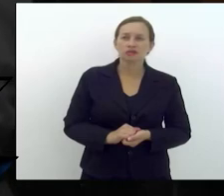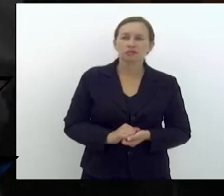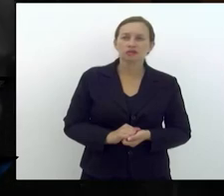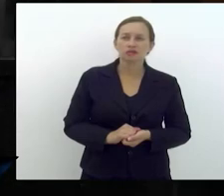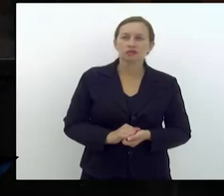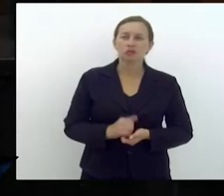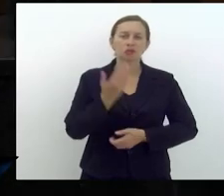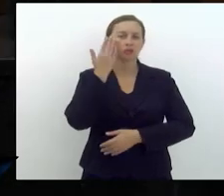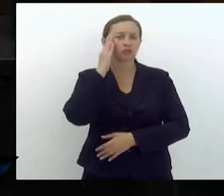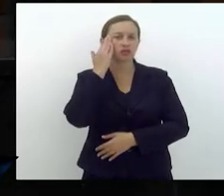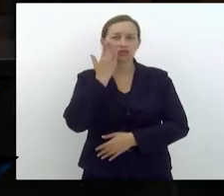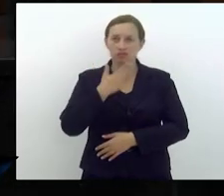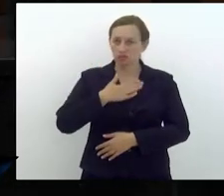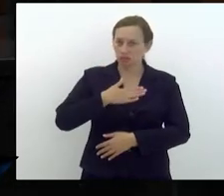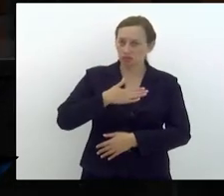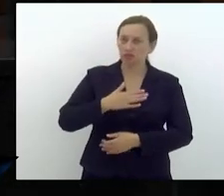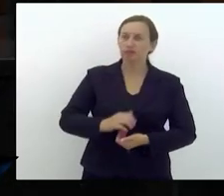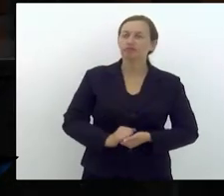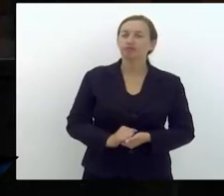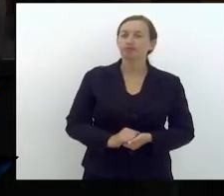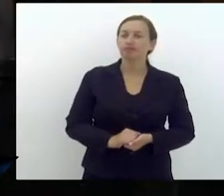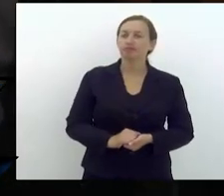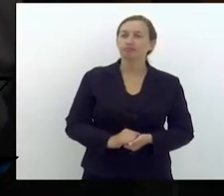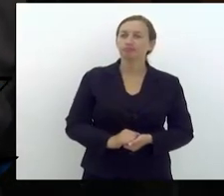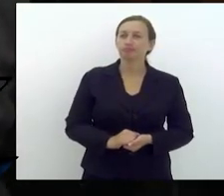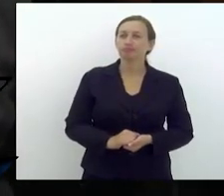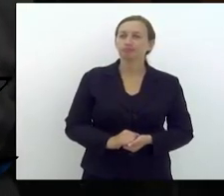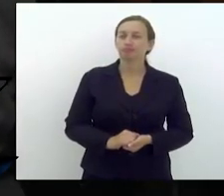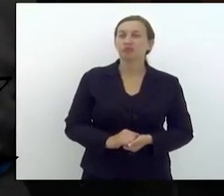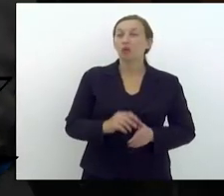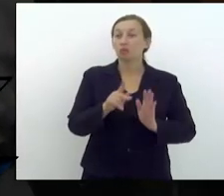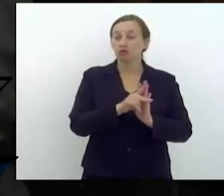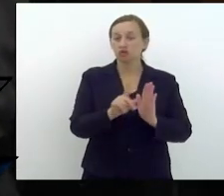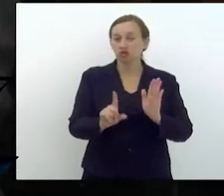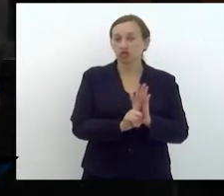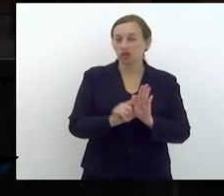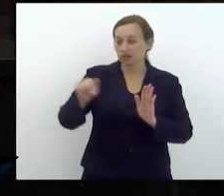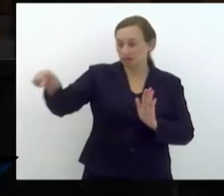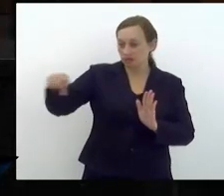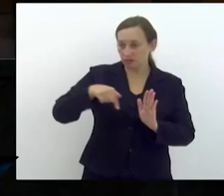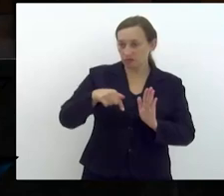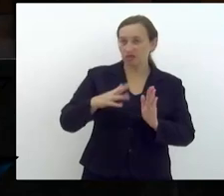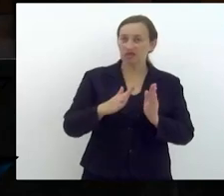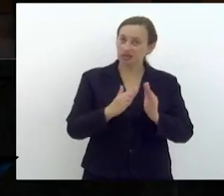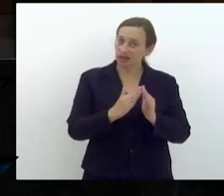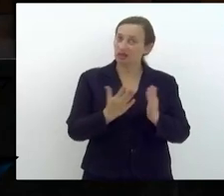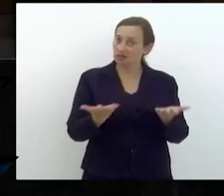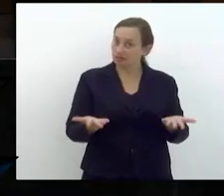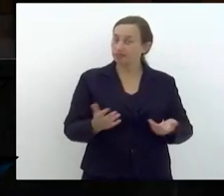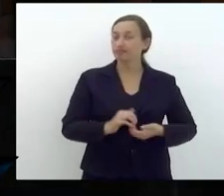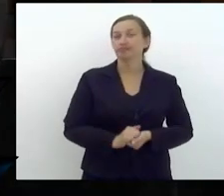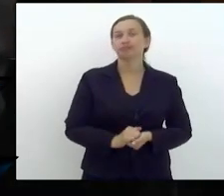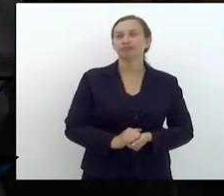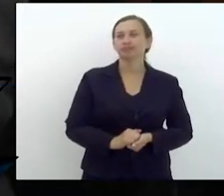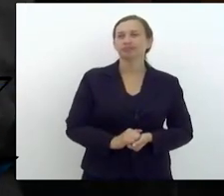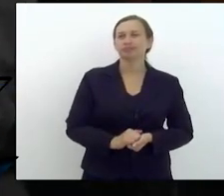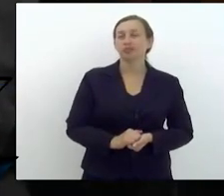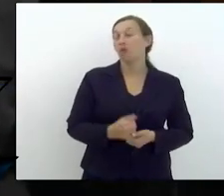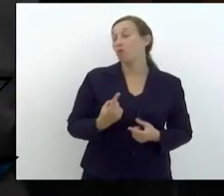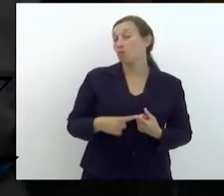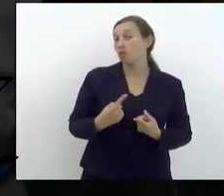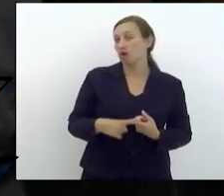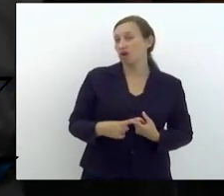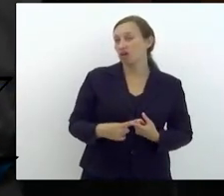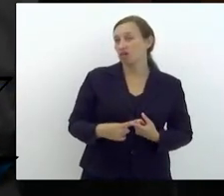no meu entendimento teria que ver um projeto de lei para sua casa porque